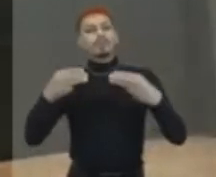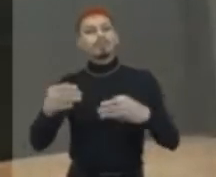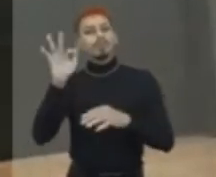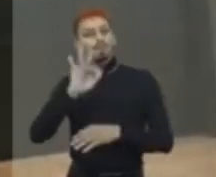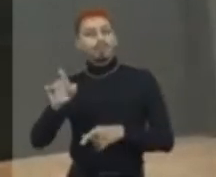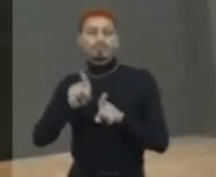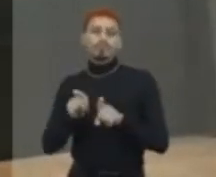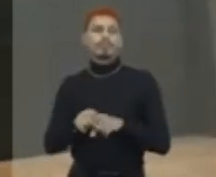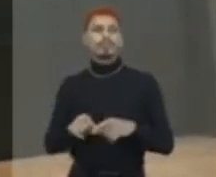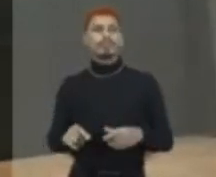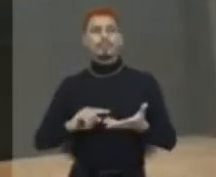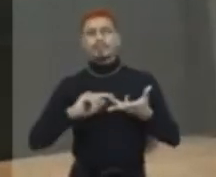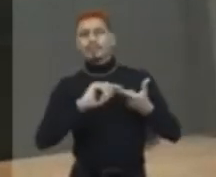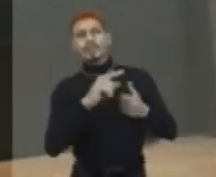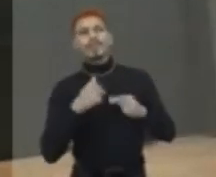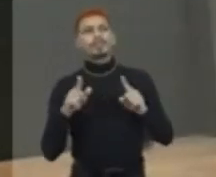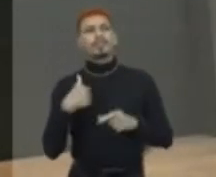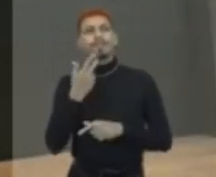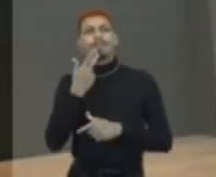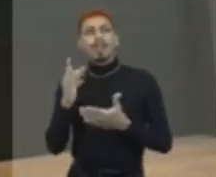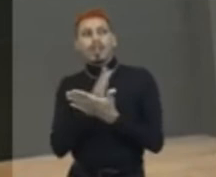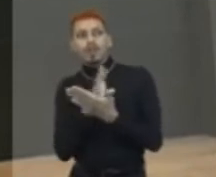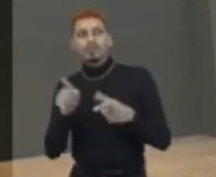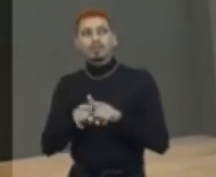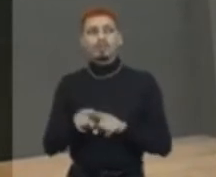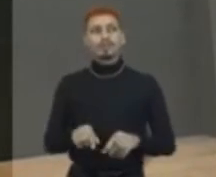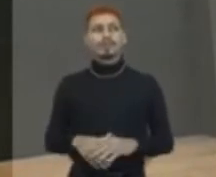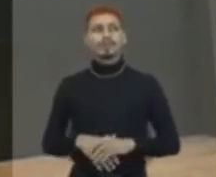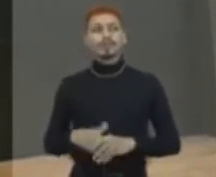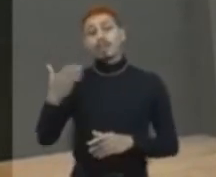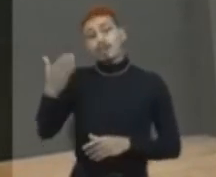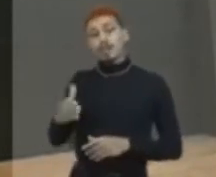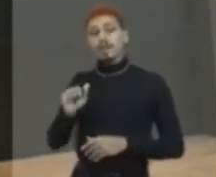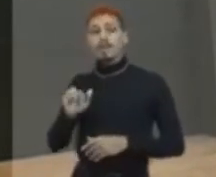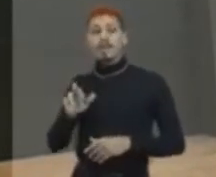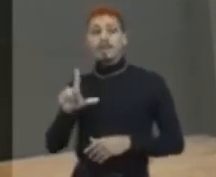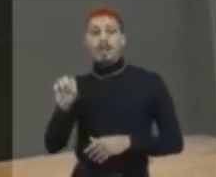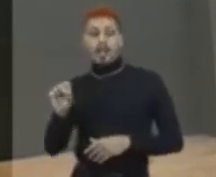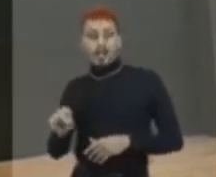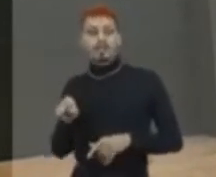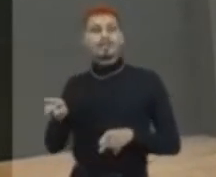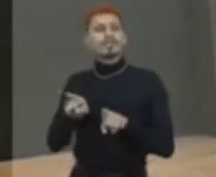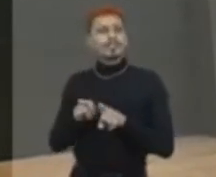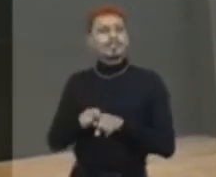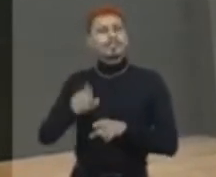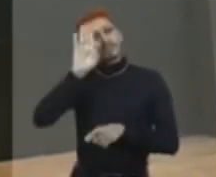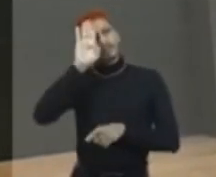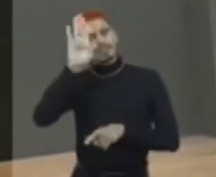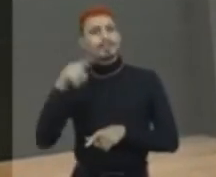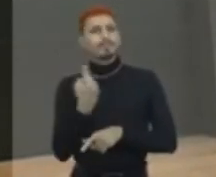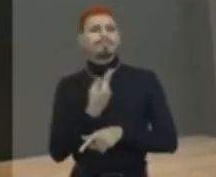conselheiros, mas eu vou falar de alguns, do Dr. Carlos Frederico, que está presente também, que foi parceiro fundamental desde aqueles